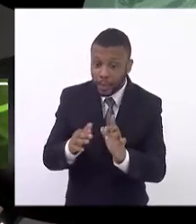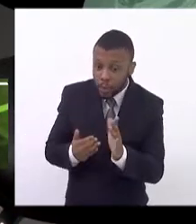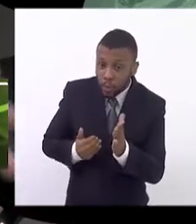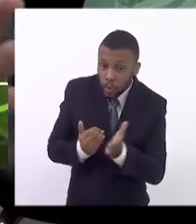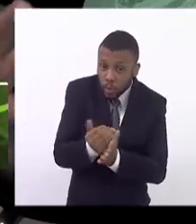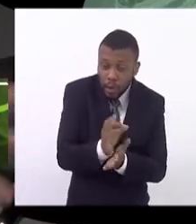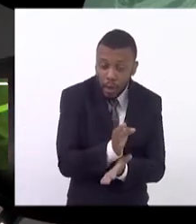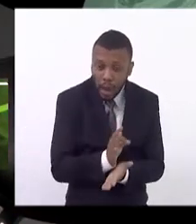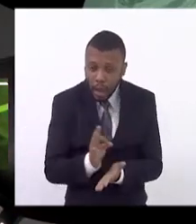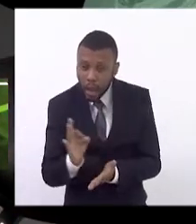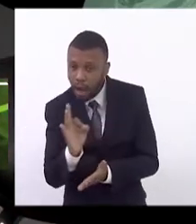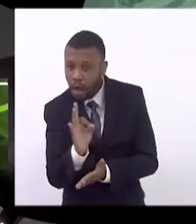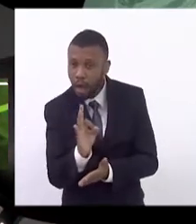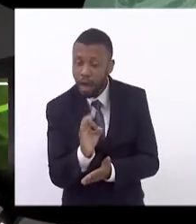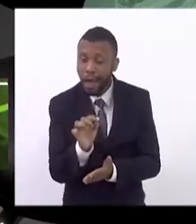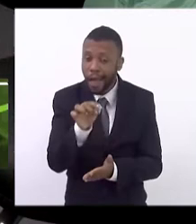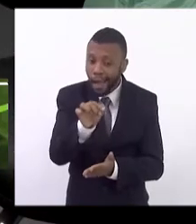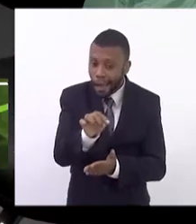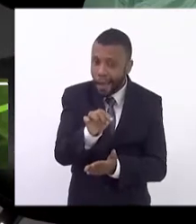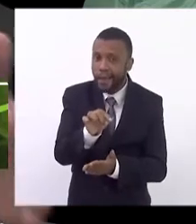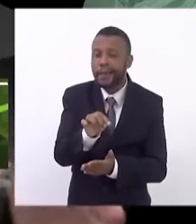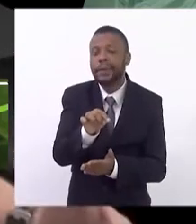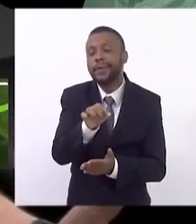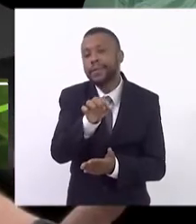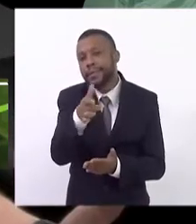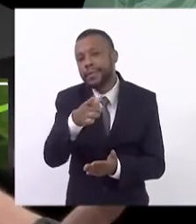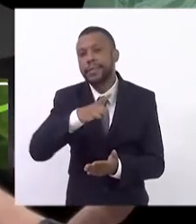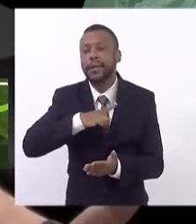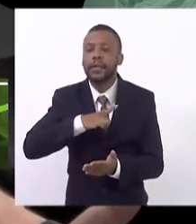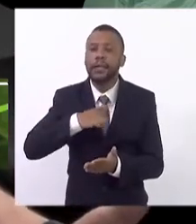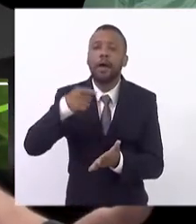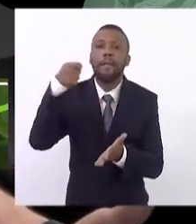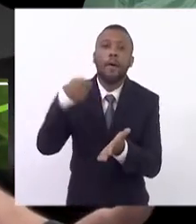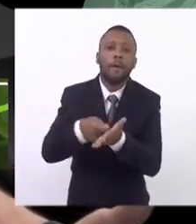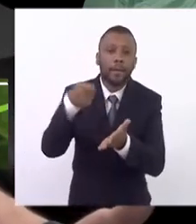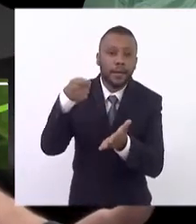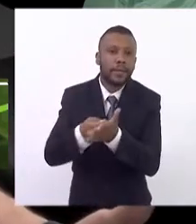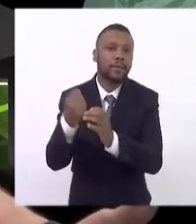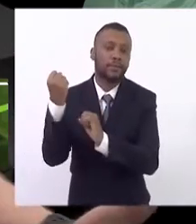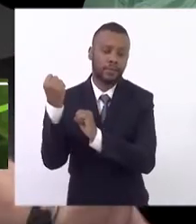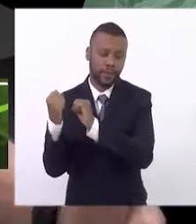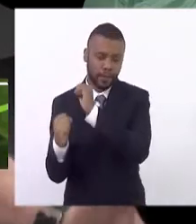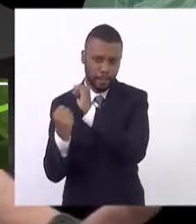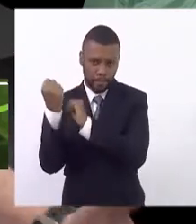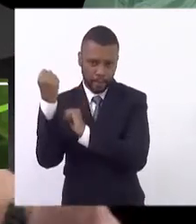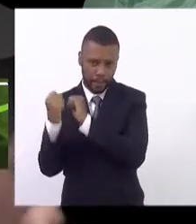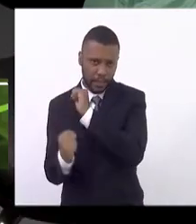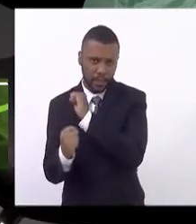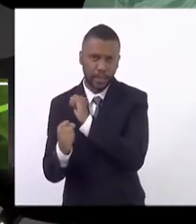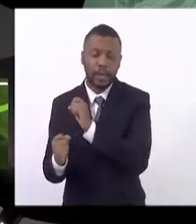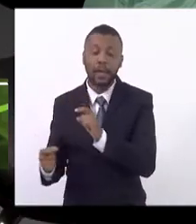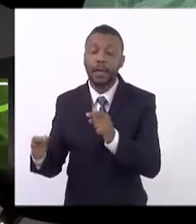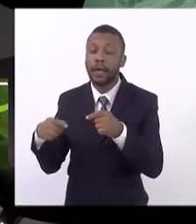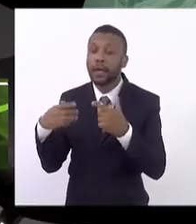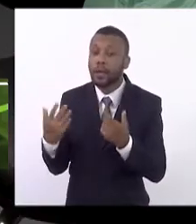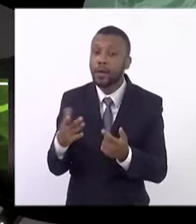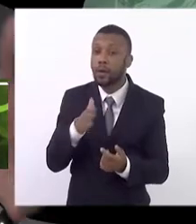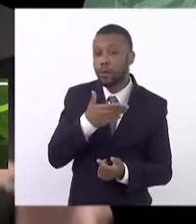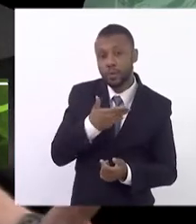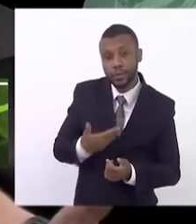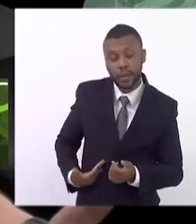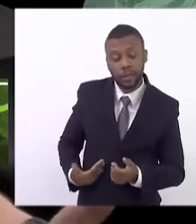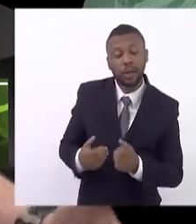elas seriam... No primeiro momento, seria uma obrigação da concessionária e o Estado